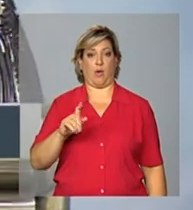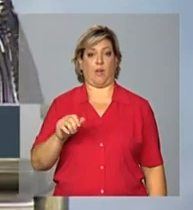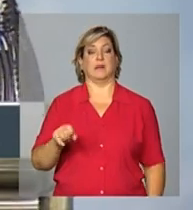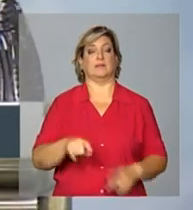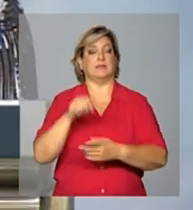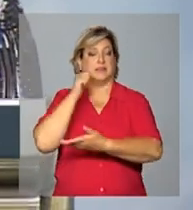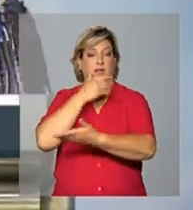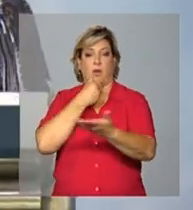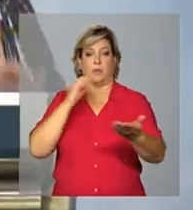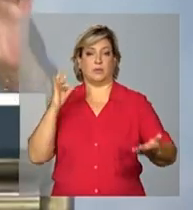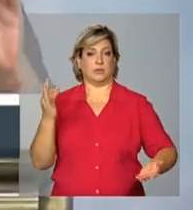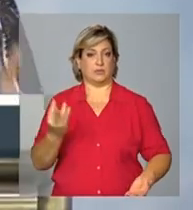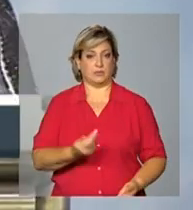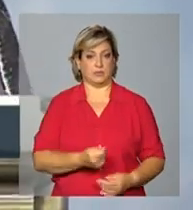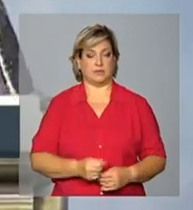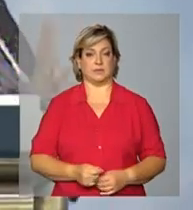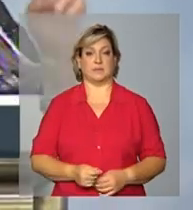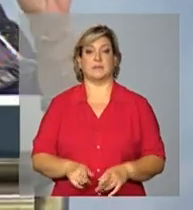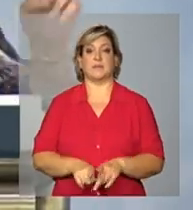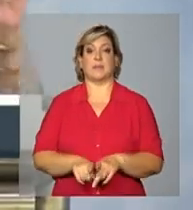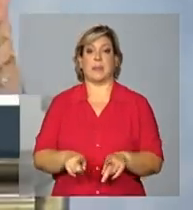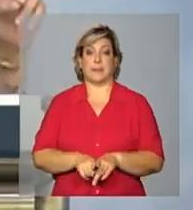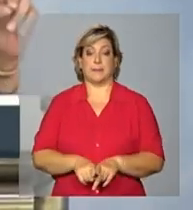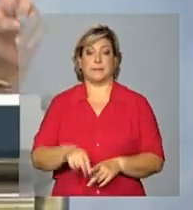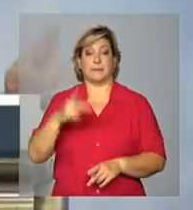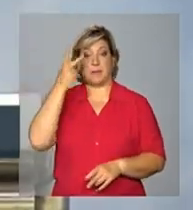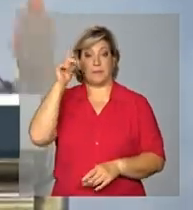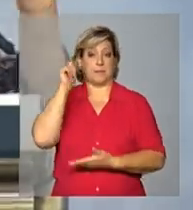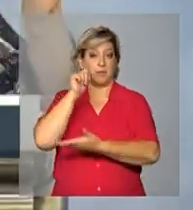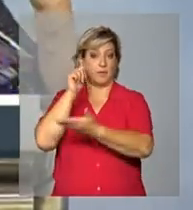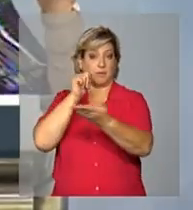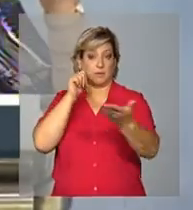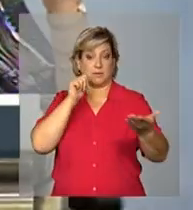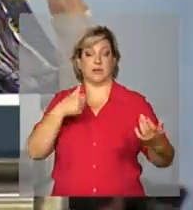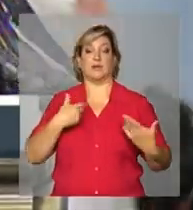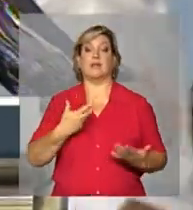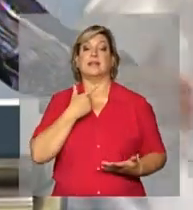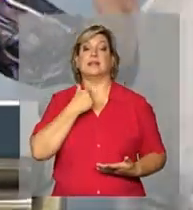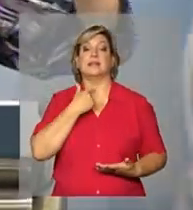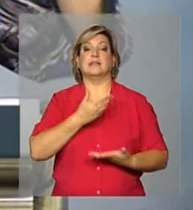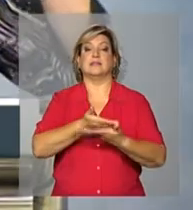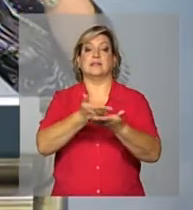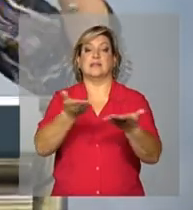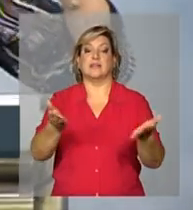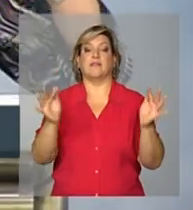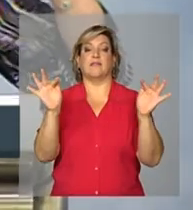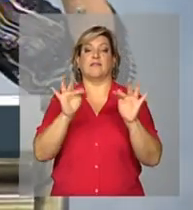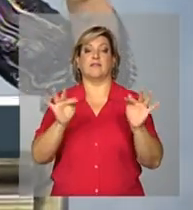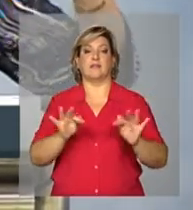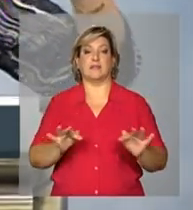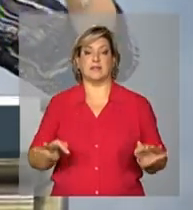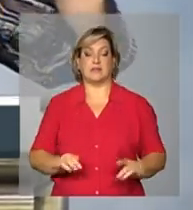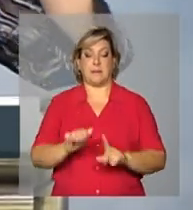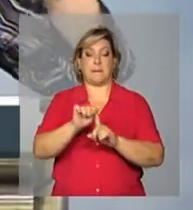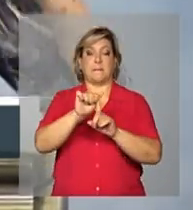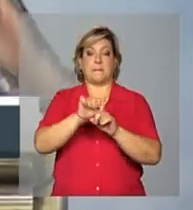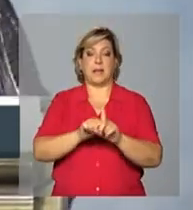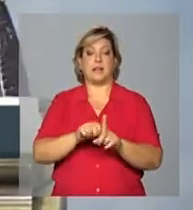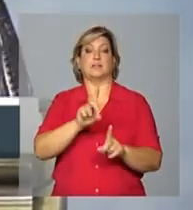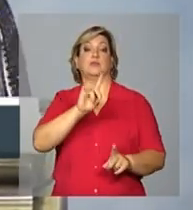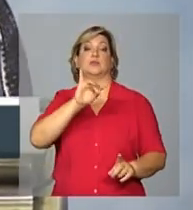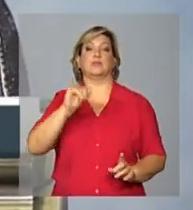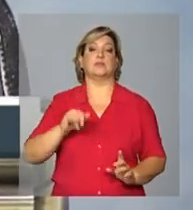das alagoanas. E para as mulheres, eu queria desejar um feliz mês do